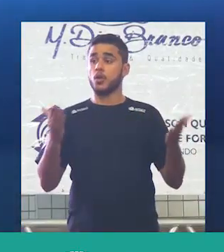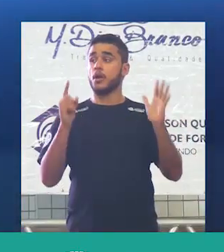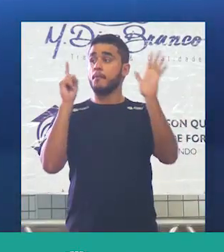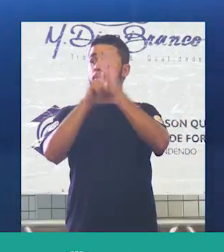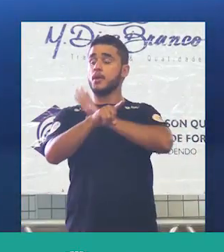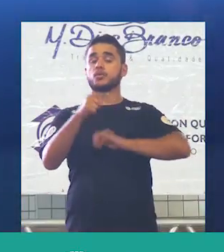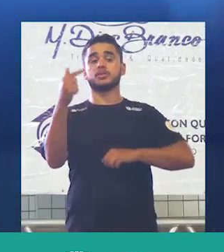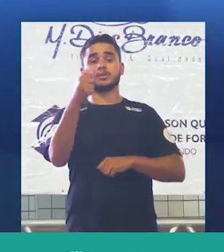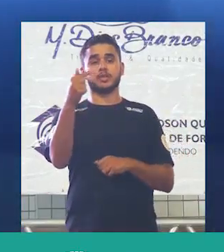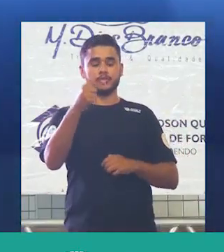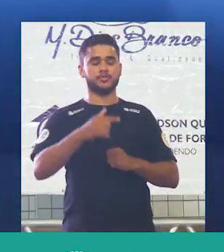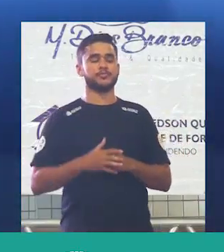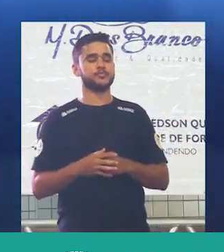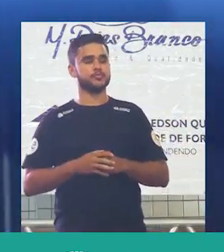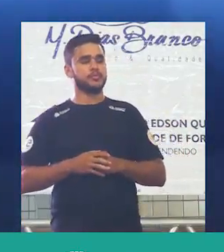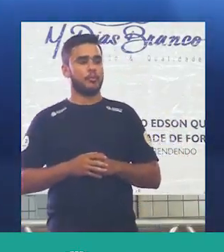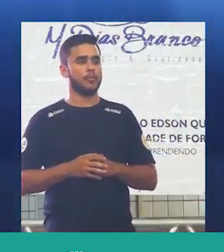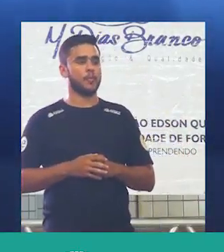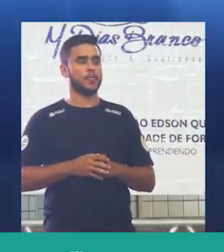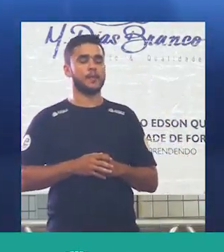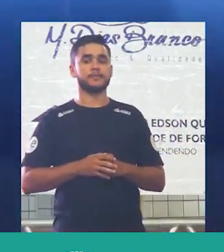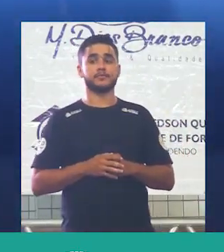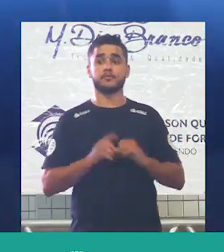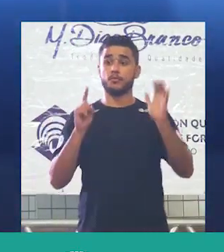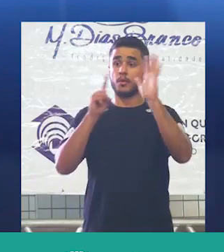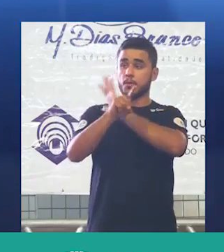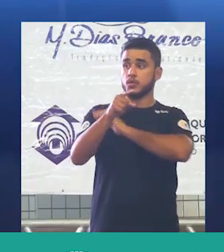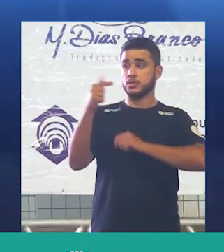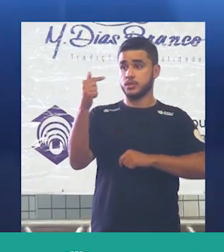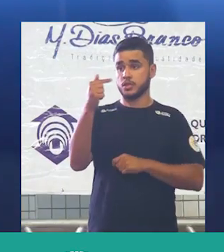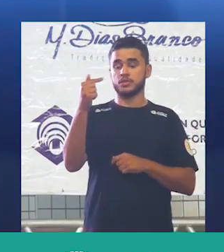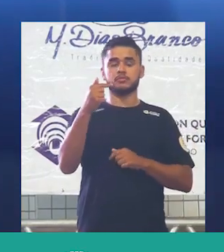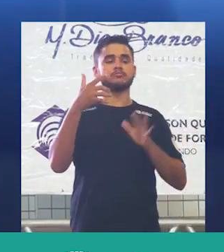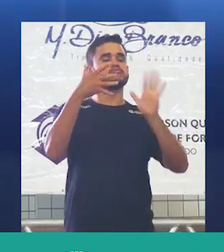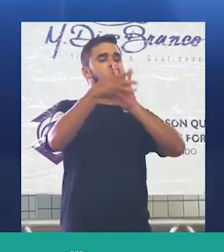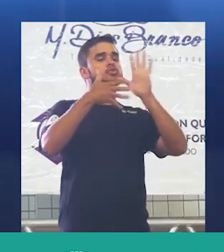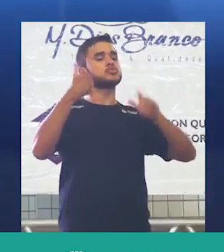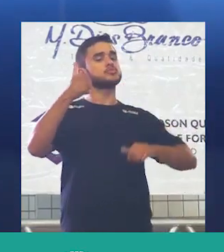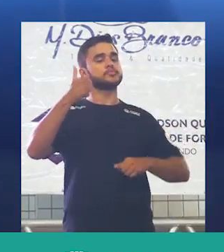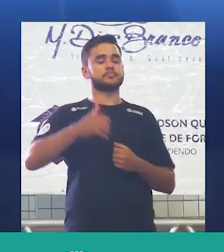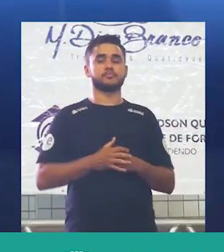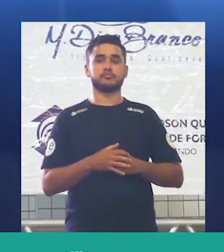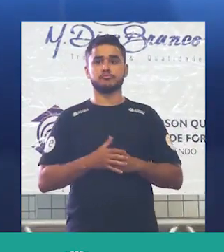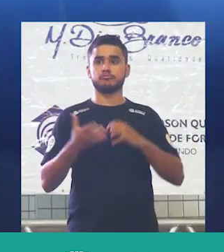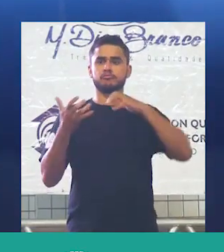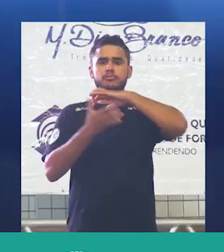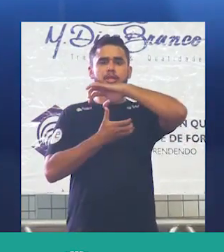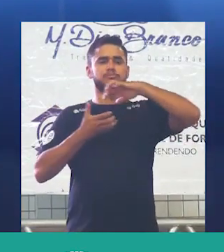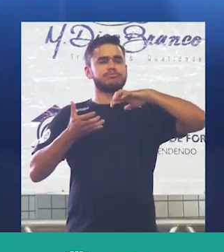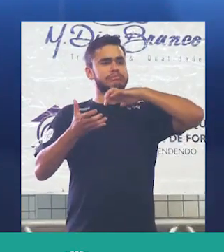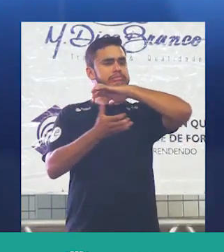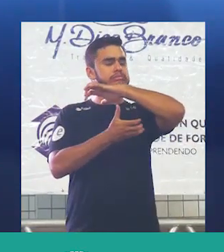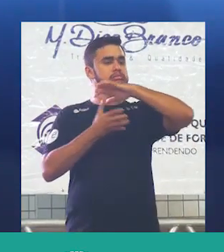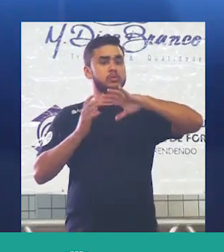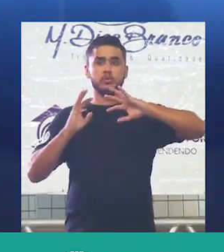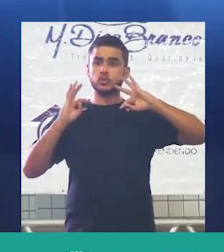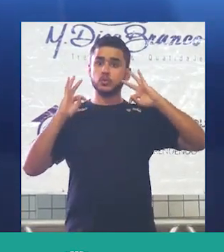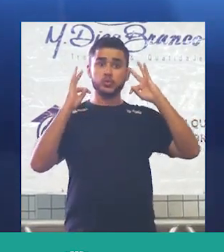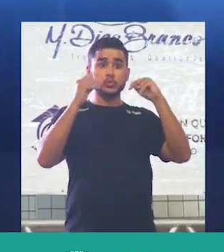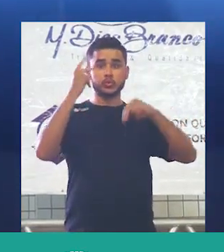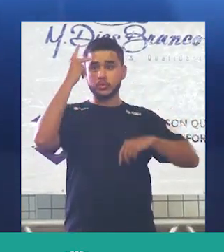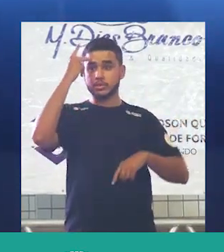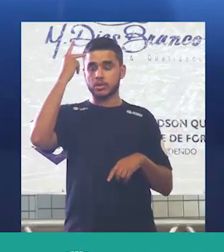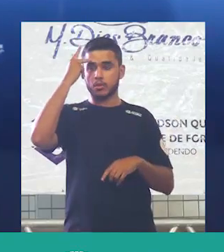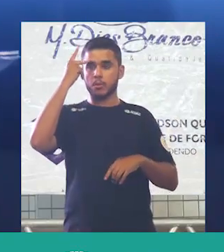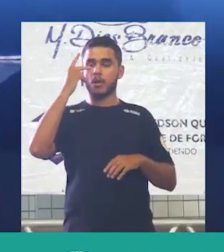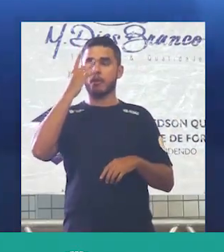Questão 7 diz assim, texto 1. A greve geral ganhou todos os trabalhadores de São